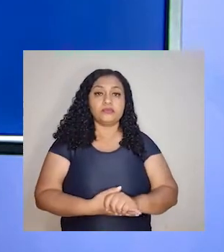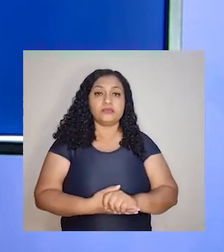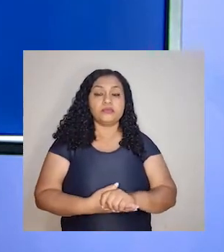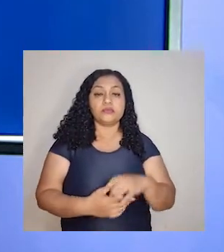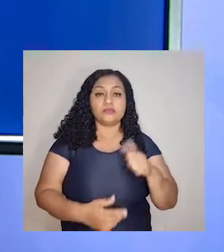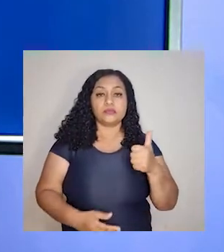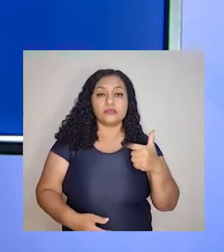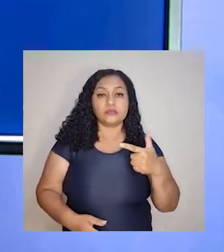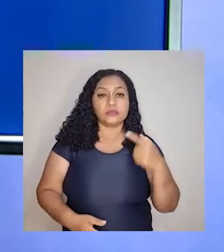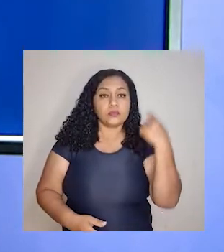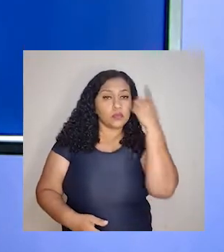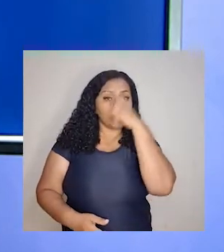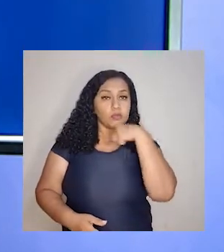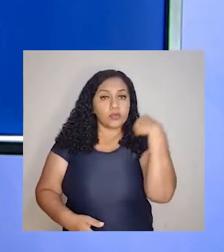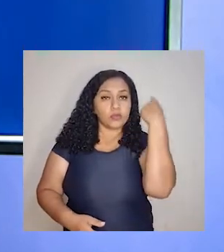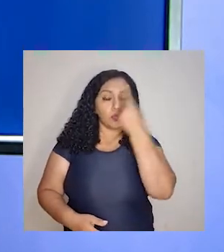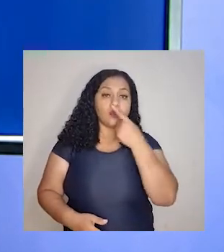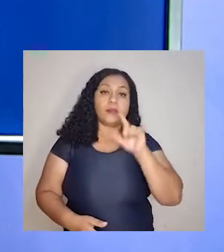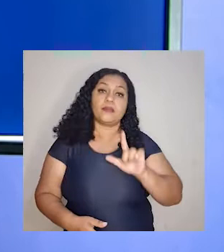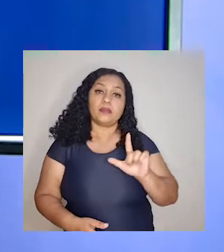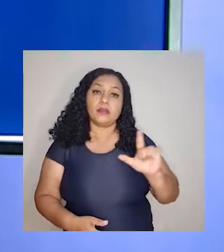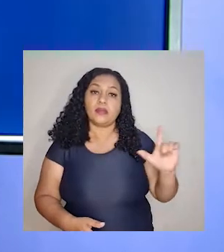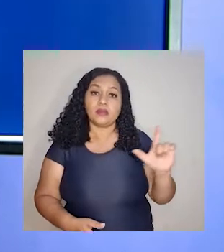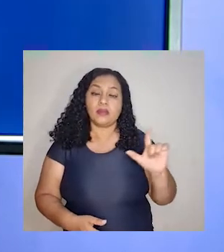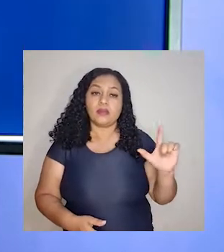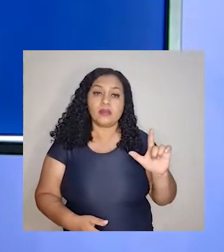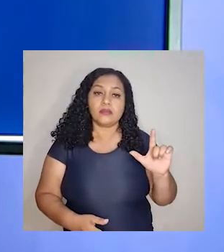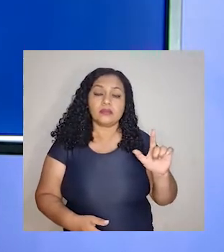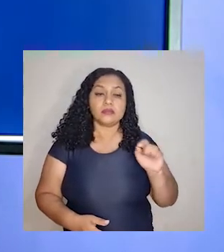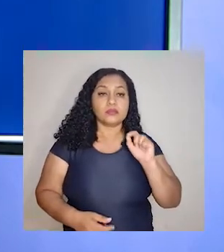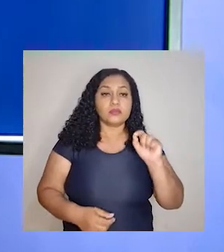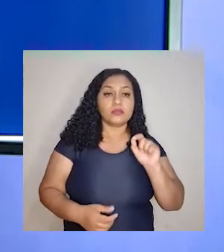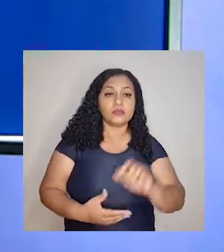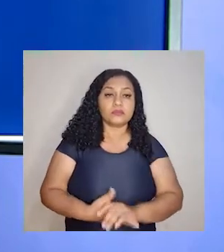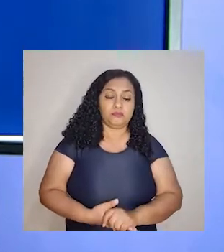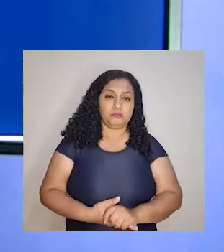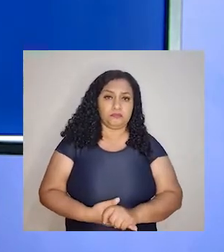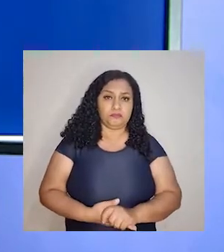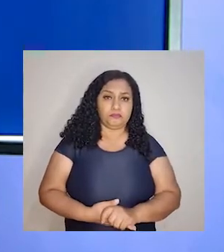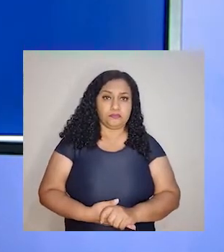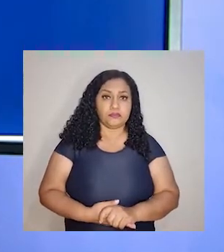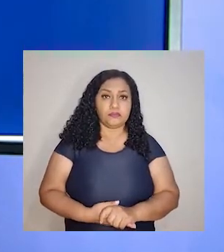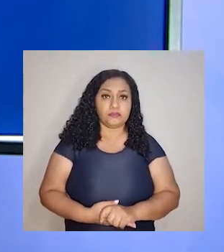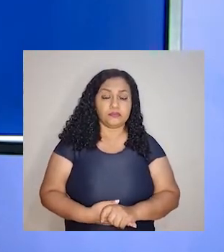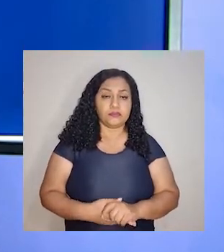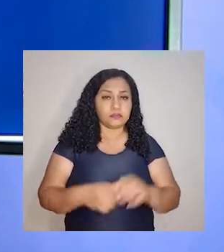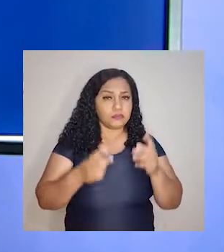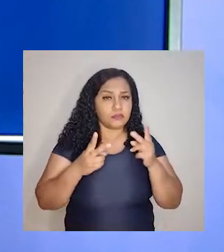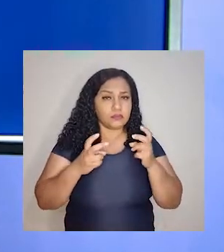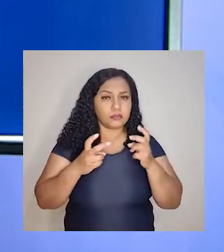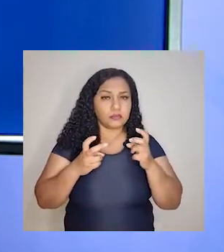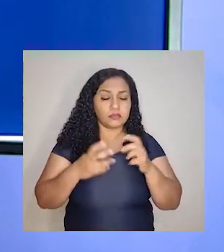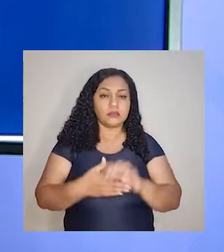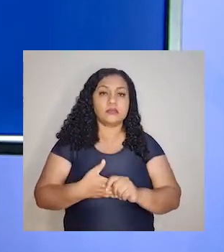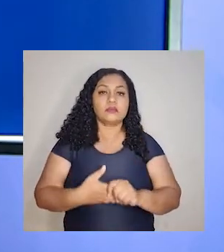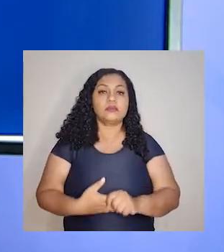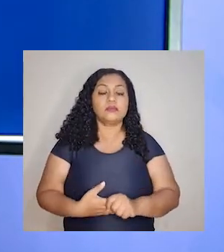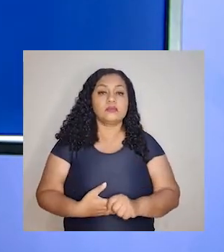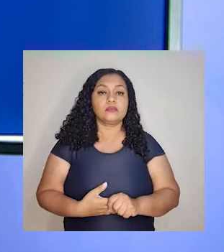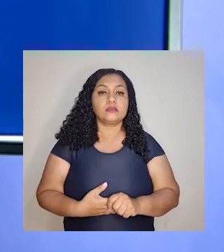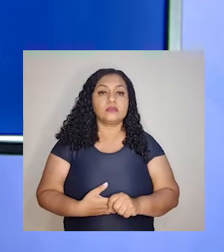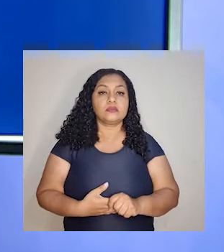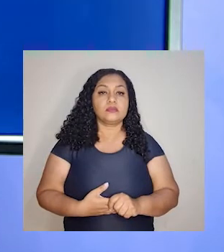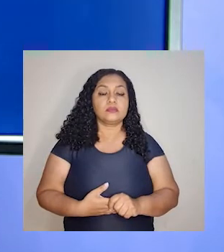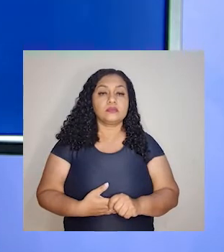referência em Apuros fusos que mais 12 horas 12 horas para leste vai fazer o quê Olha